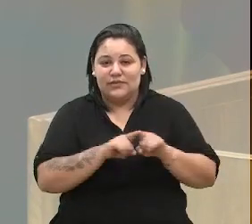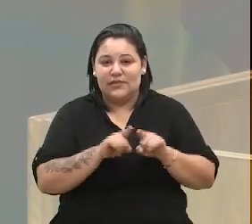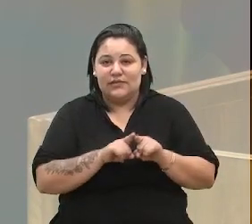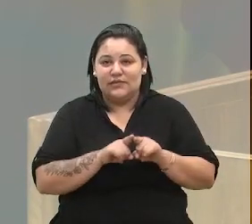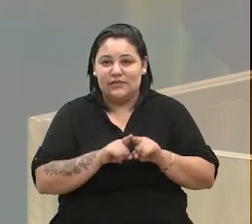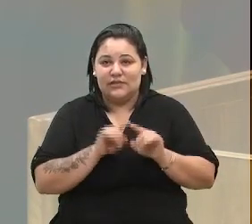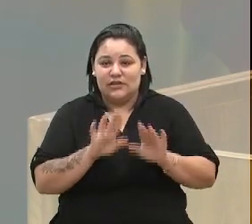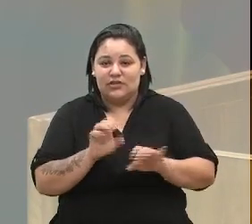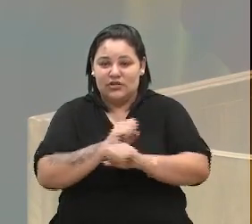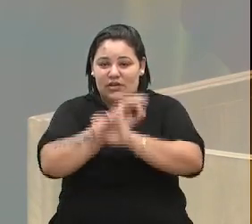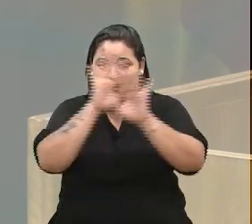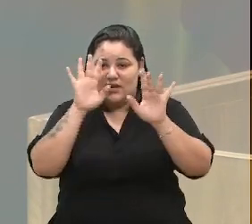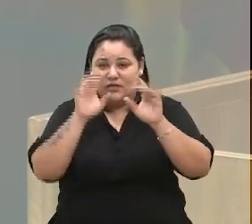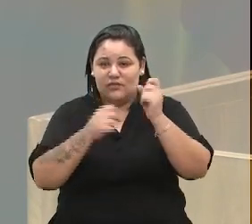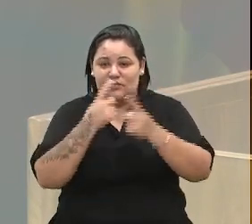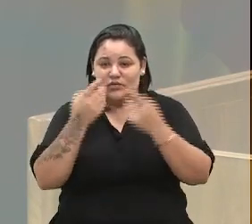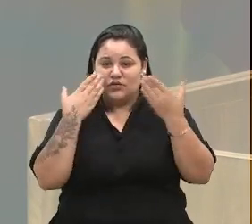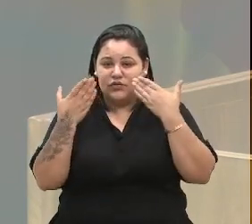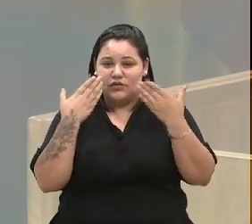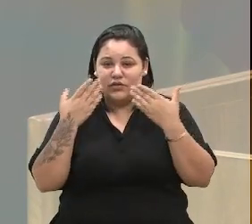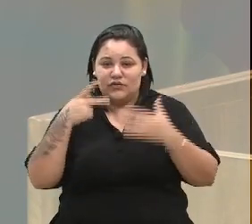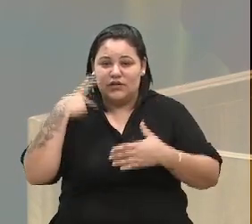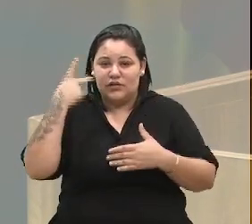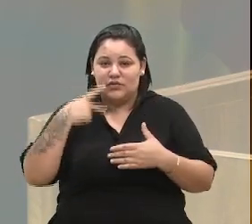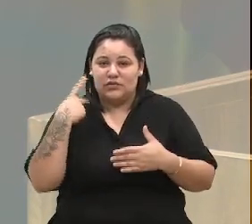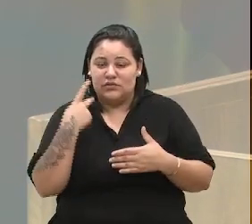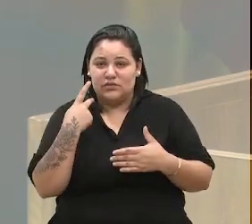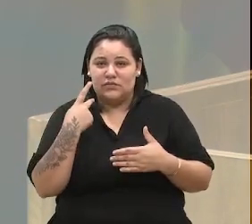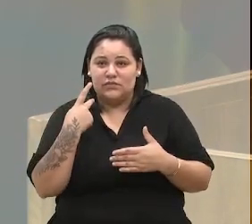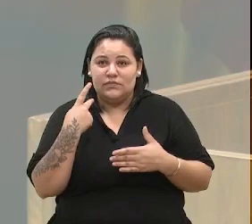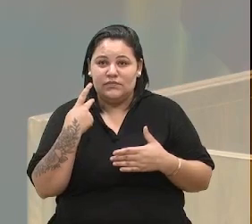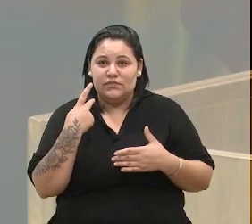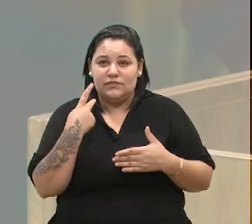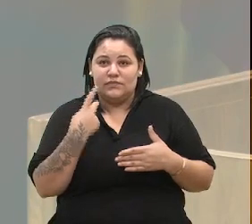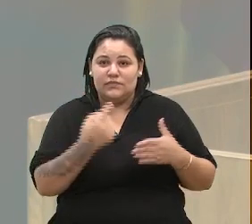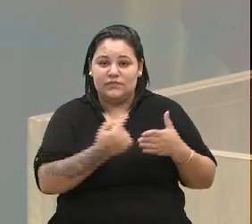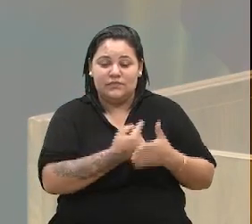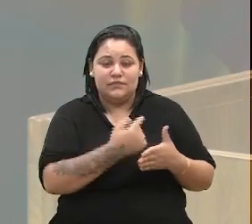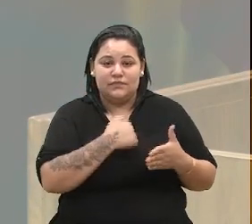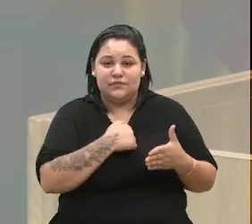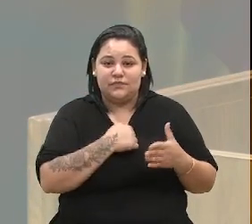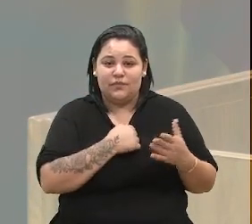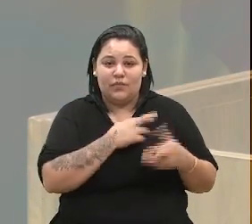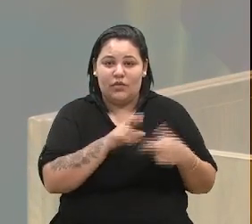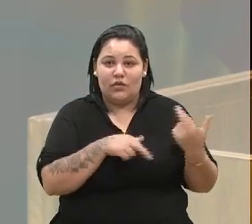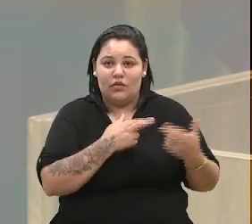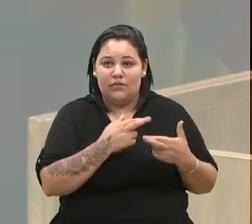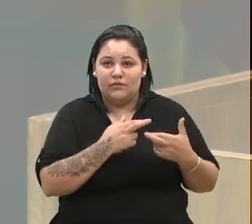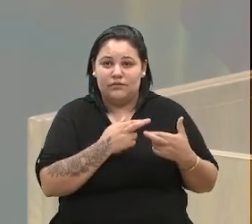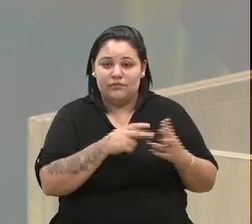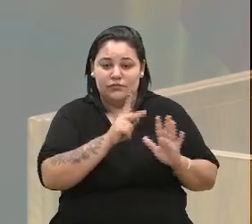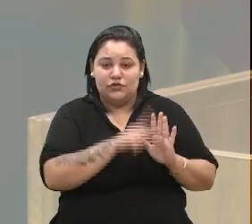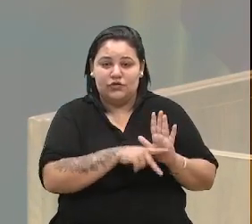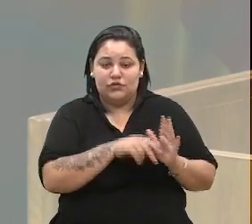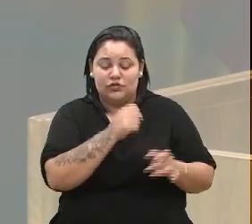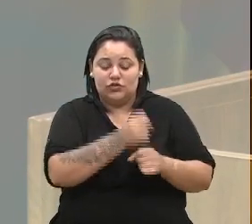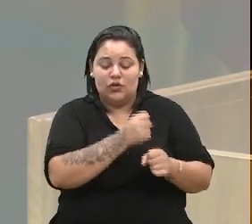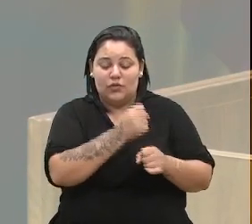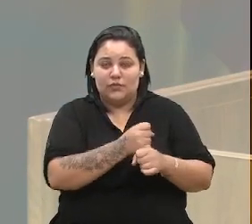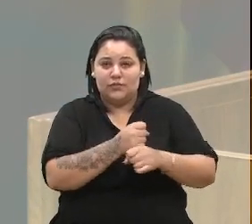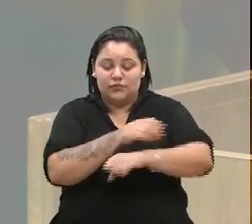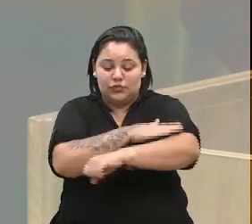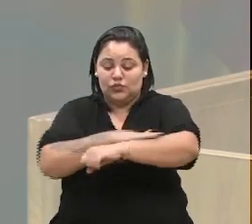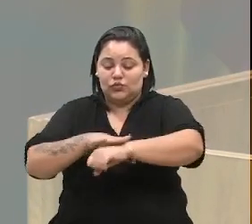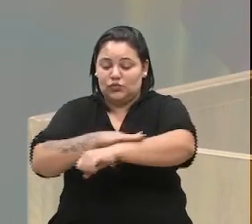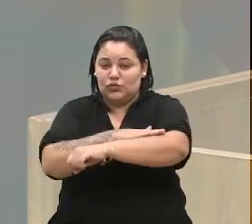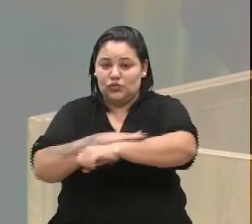dúvidas de alguns vereadores que nos questionaram a respeito do projeto de obras de fresagem e capeamento asfáltico de